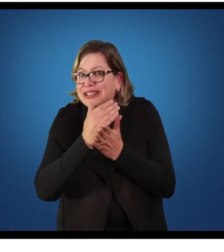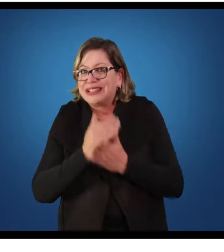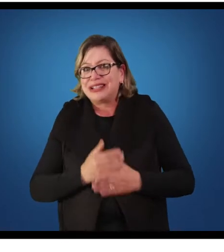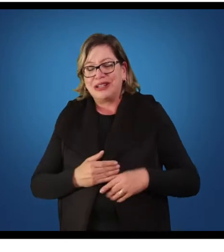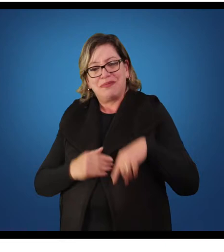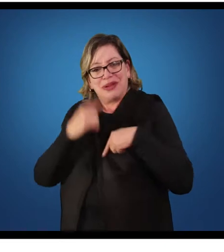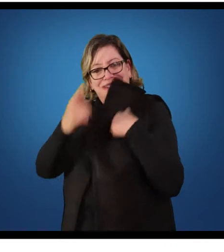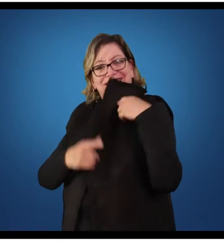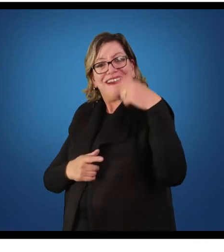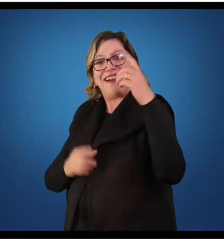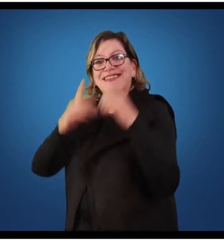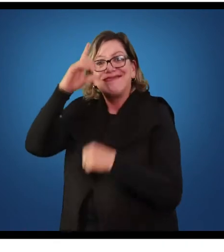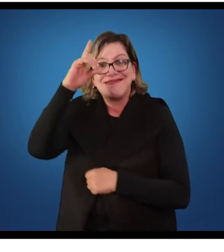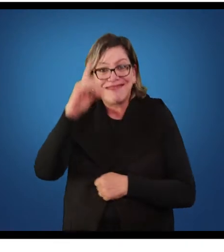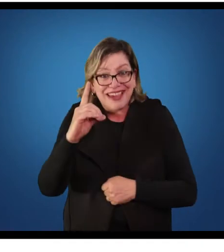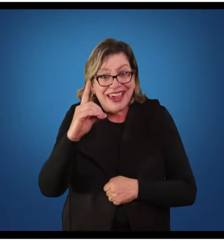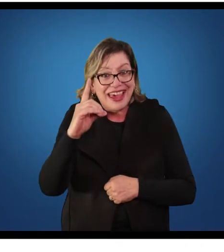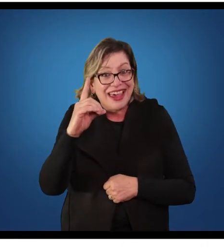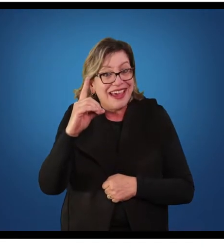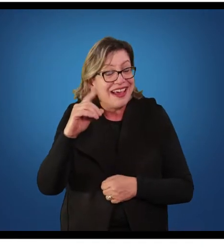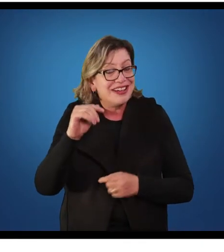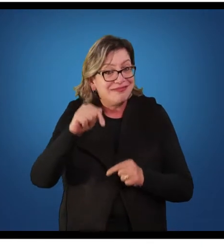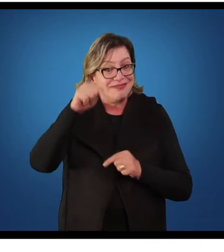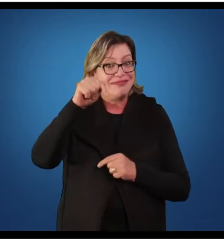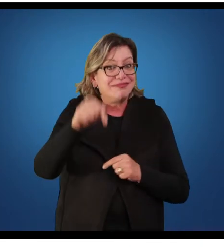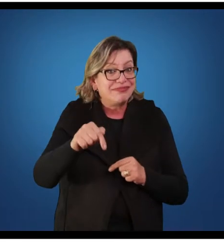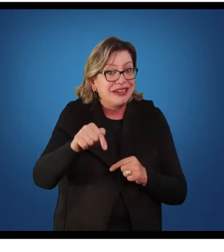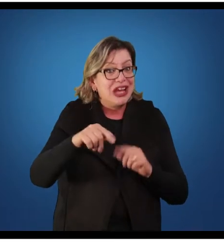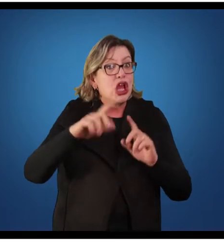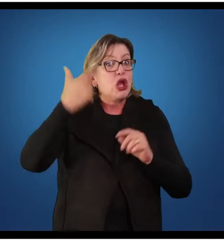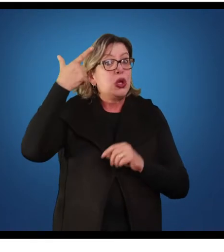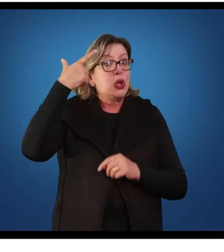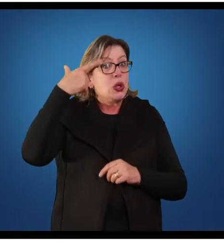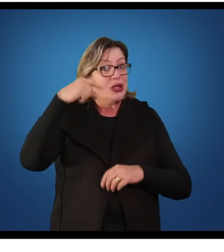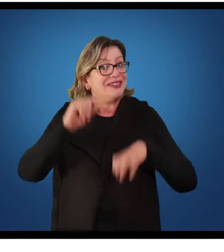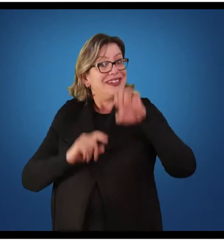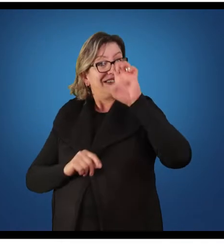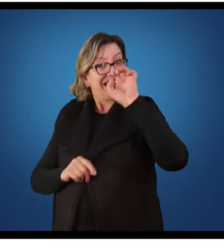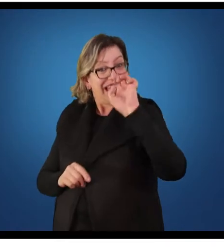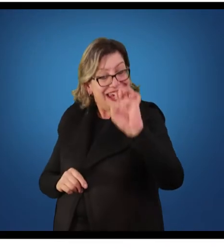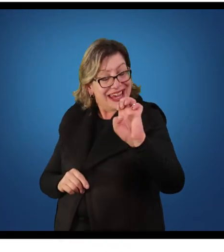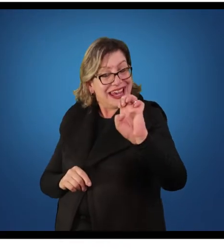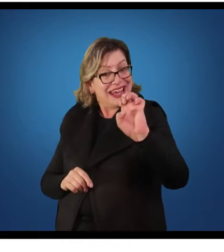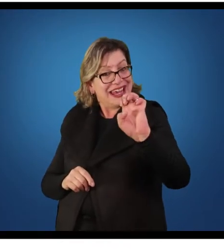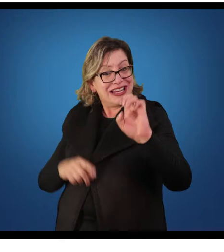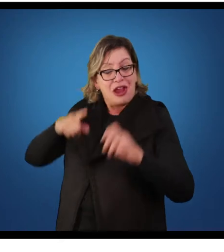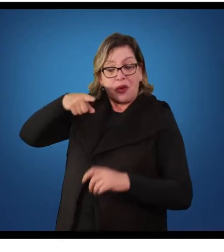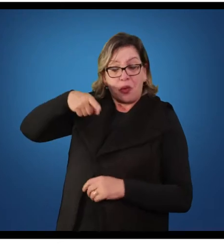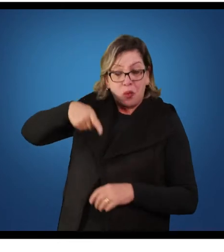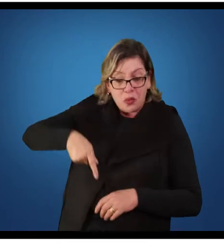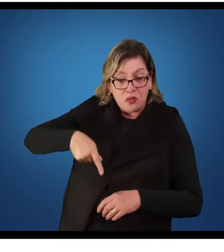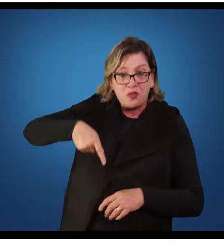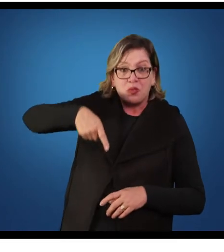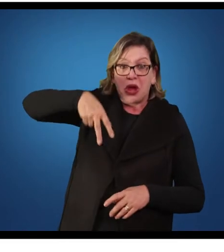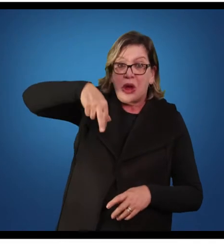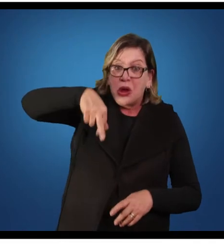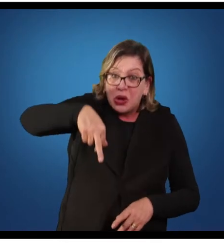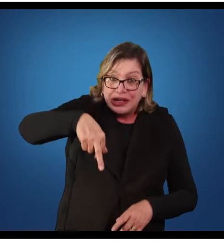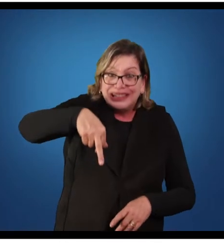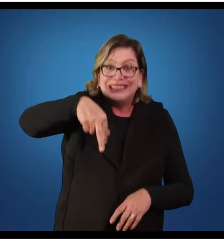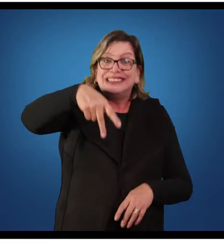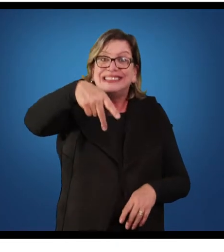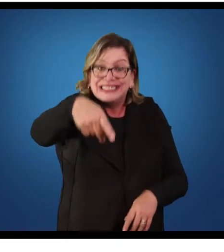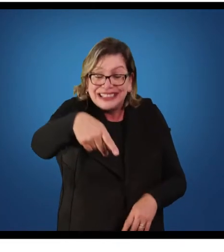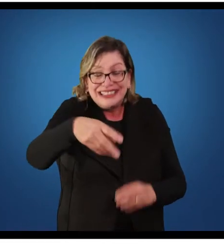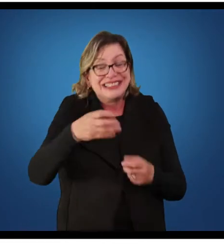D, que é o próximo a passada, e novamente a letra E. Certo? E quando o